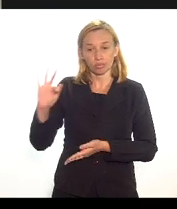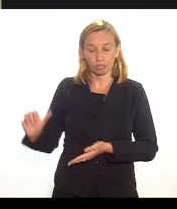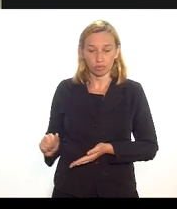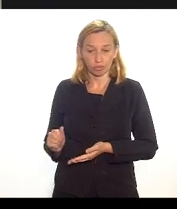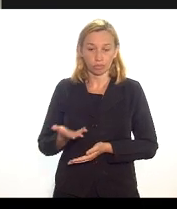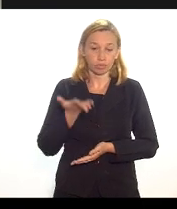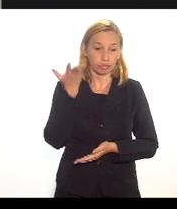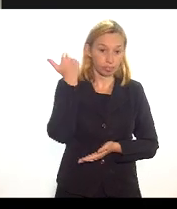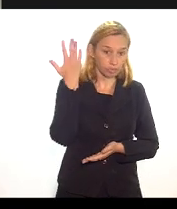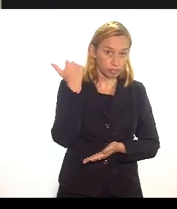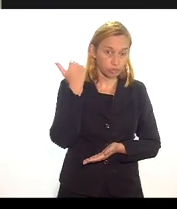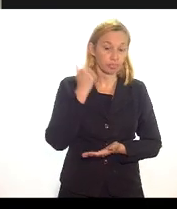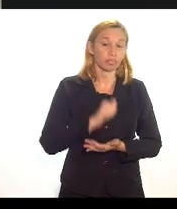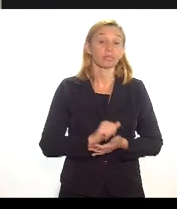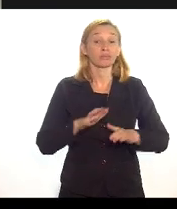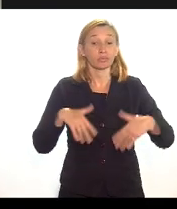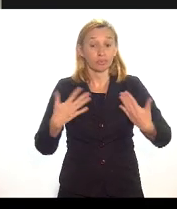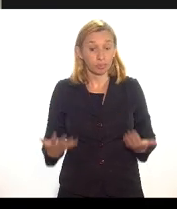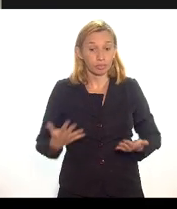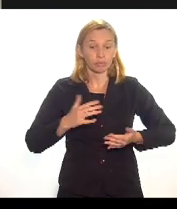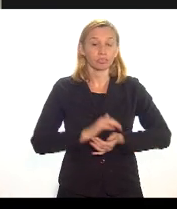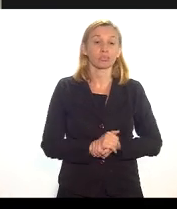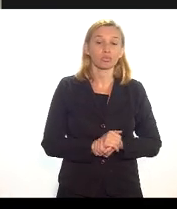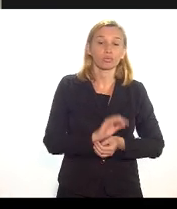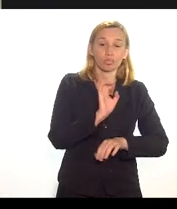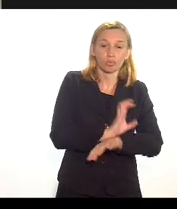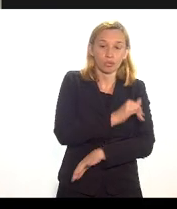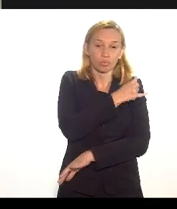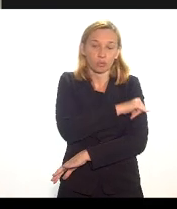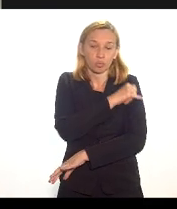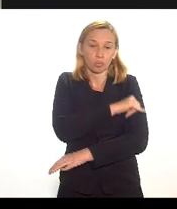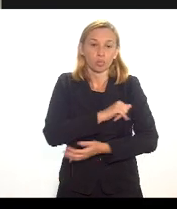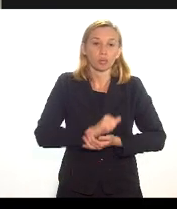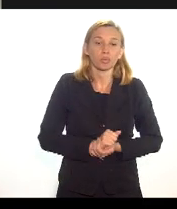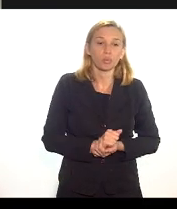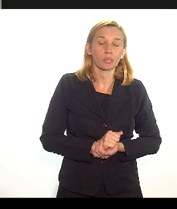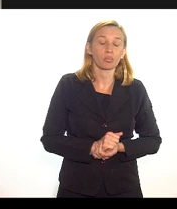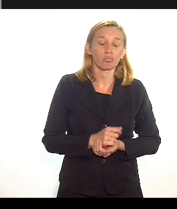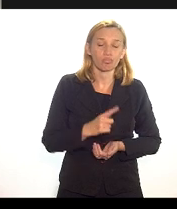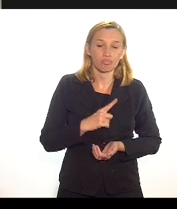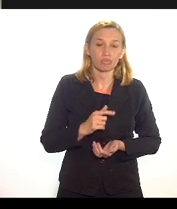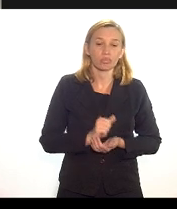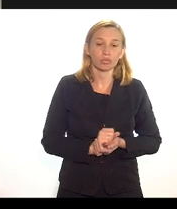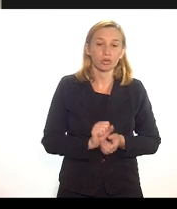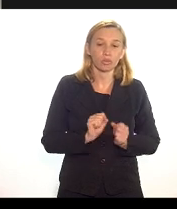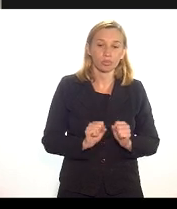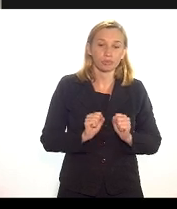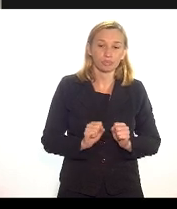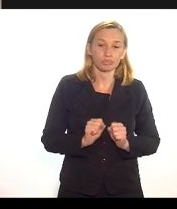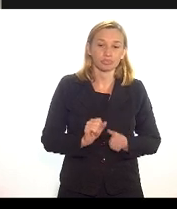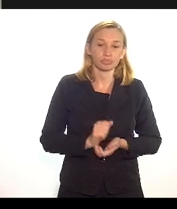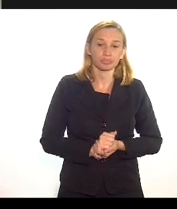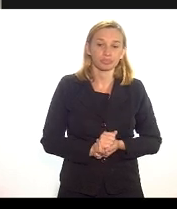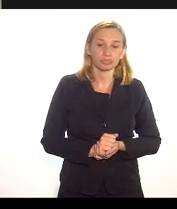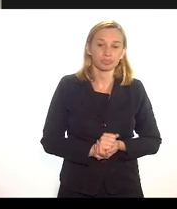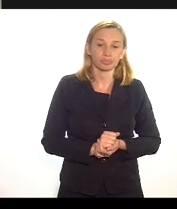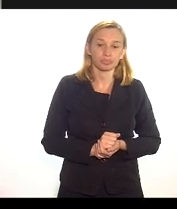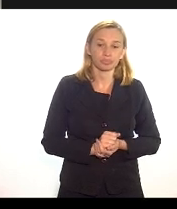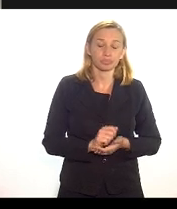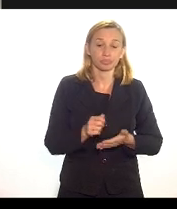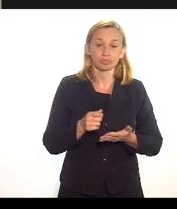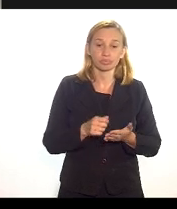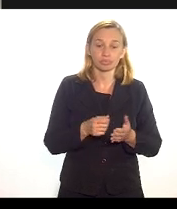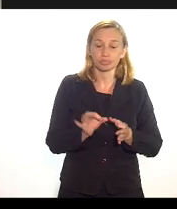passado. Né? Então, o Estado do Rio de Janeiro as tem. A gente pode plotar num gráfico, isso não tem nenhum